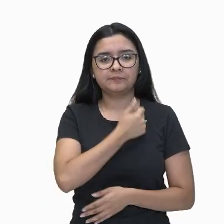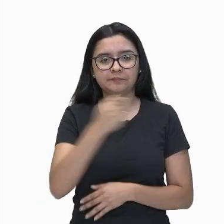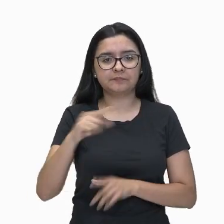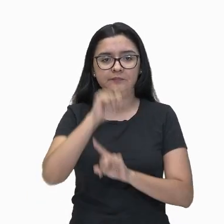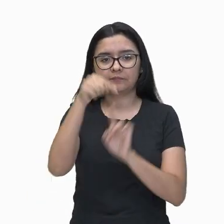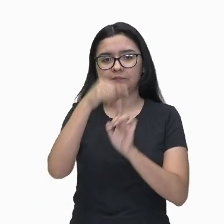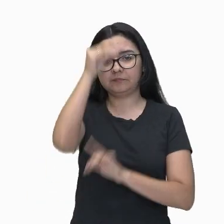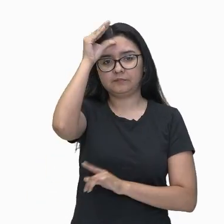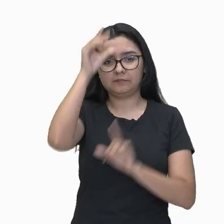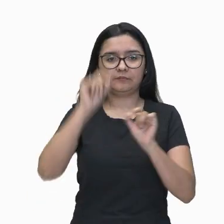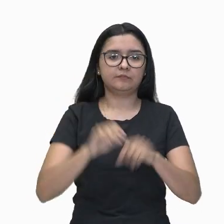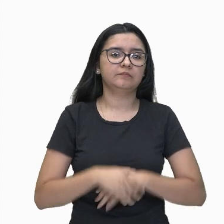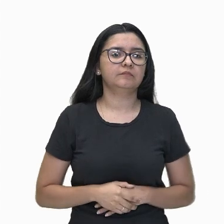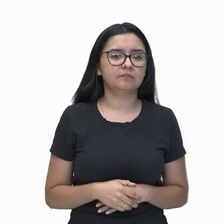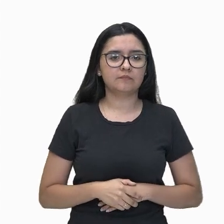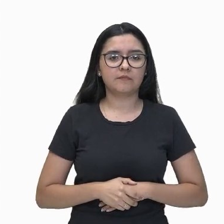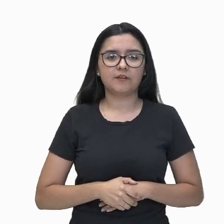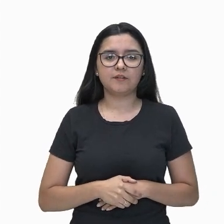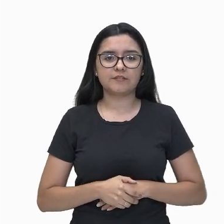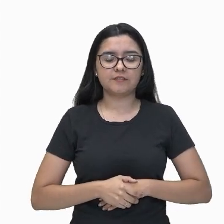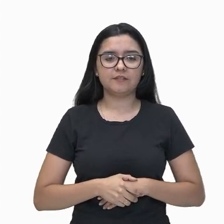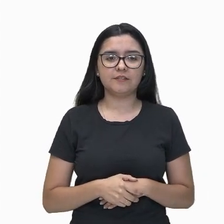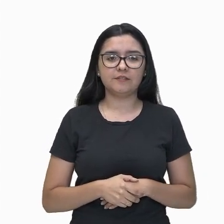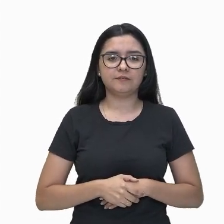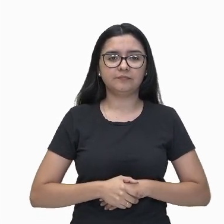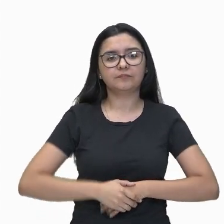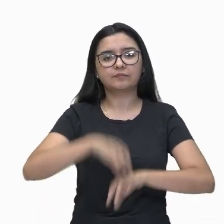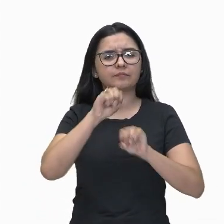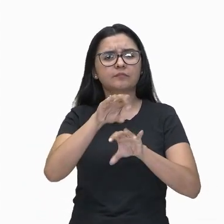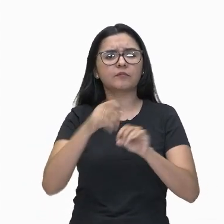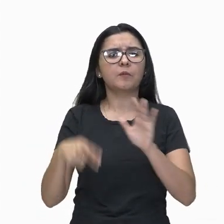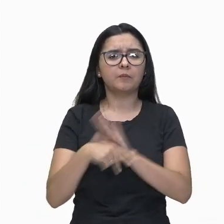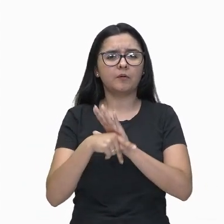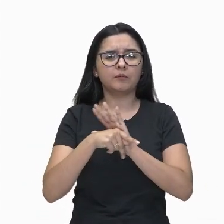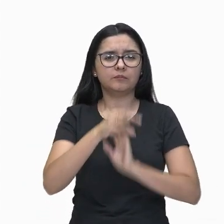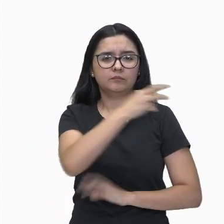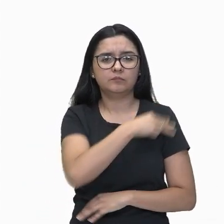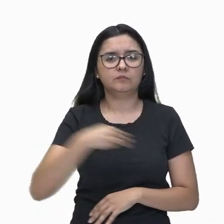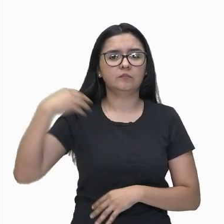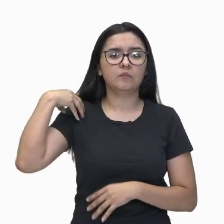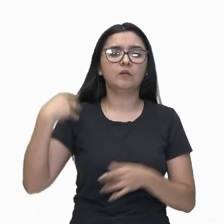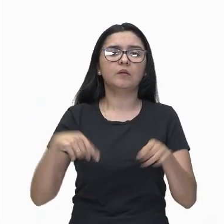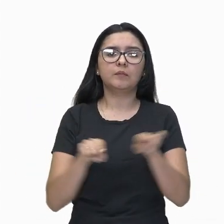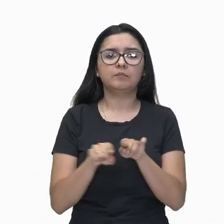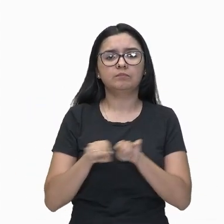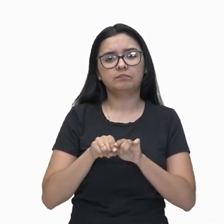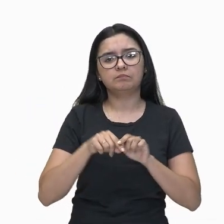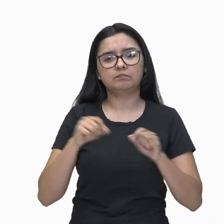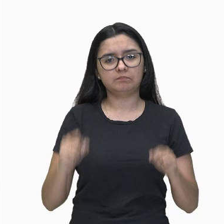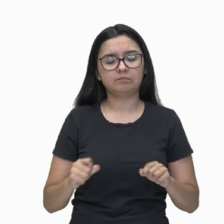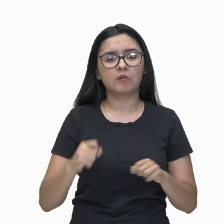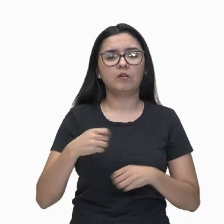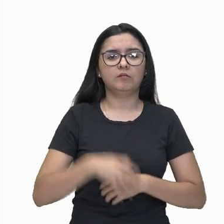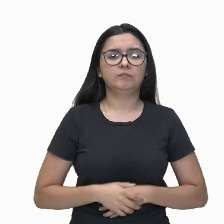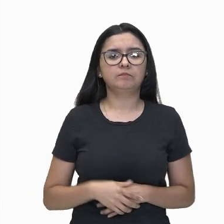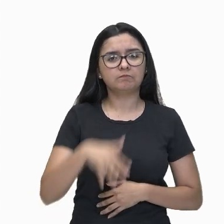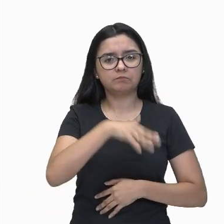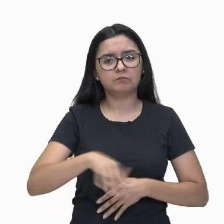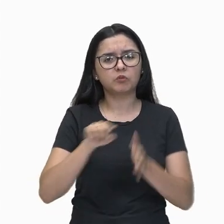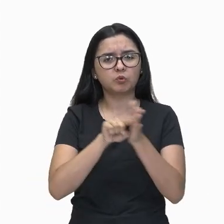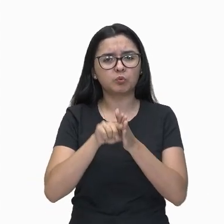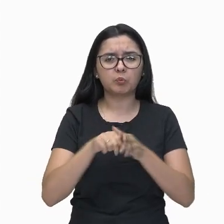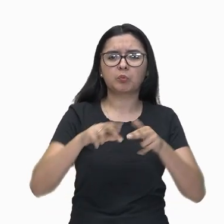do conhecimento. Vamos falar hoje do Aristóteles, né, um pouco da metafísica, da ética e da lógica.